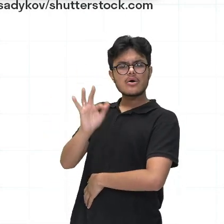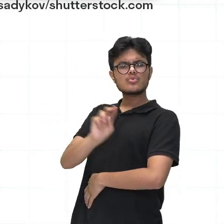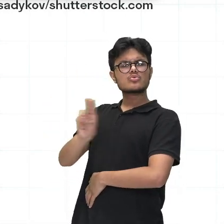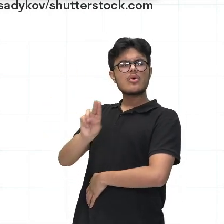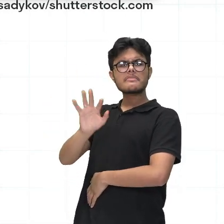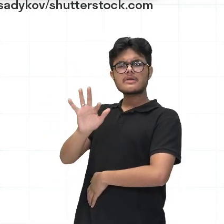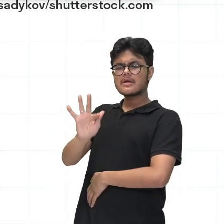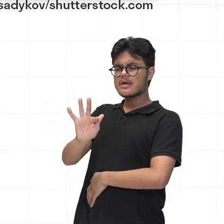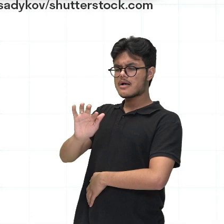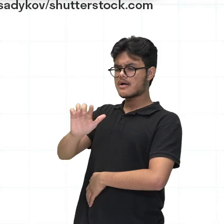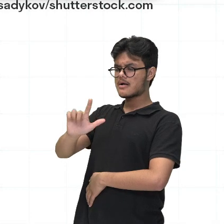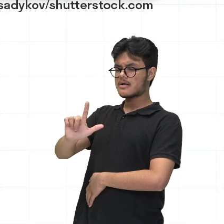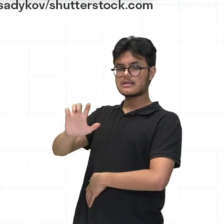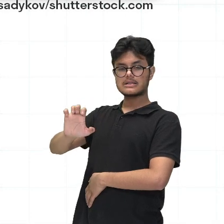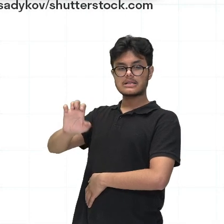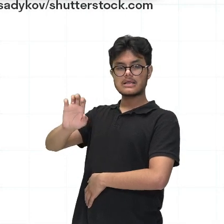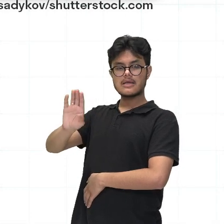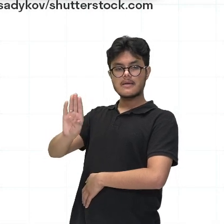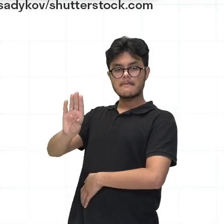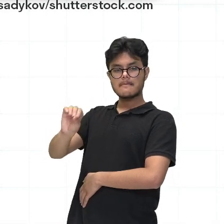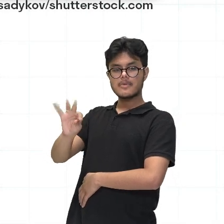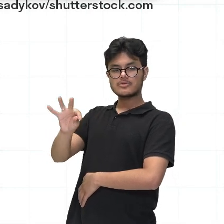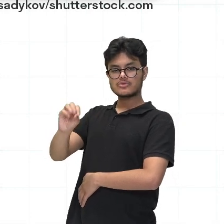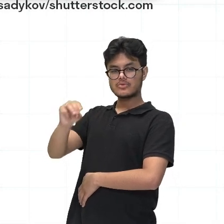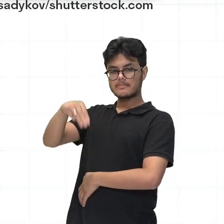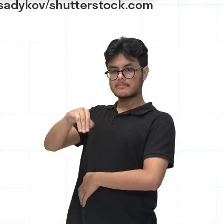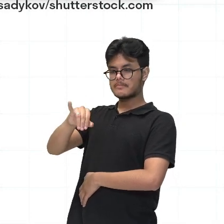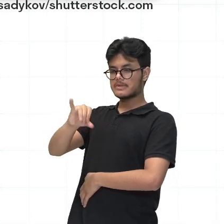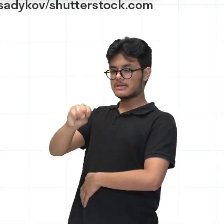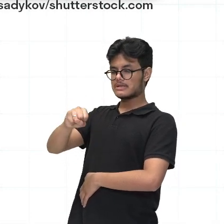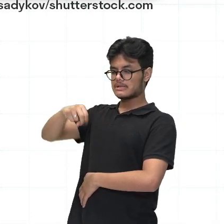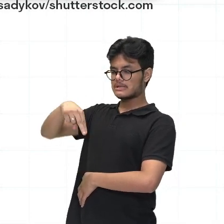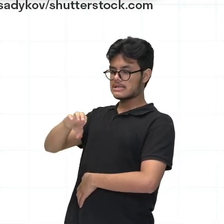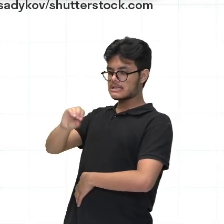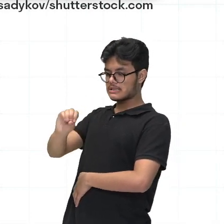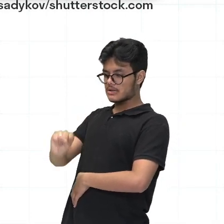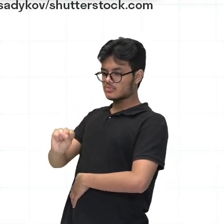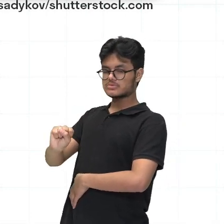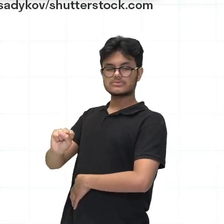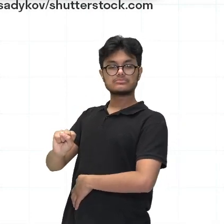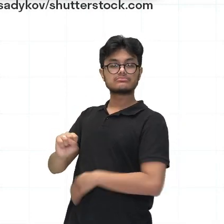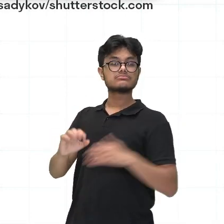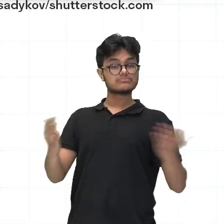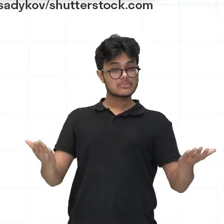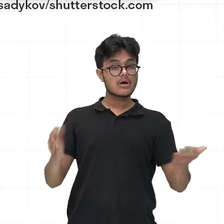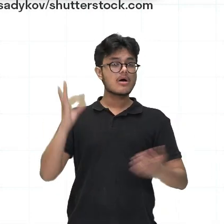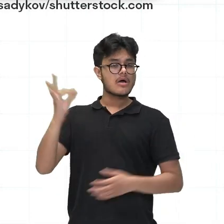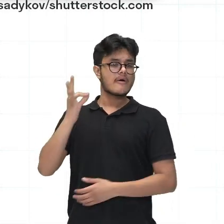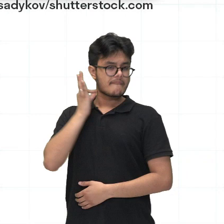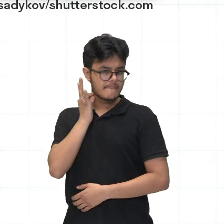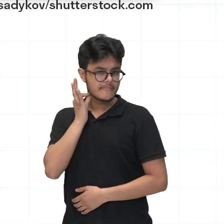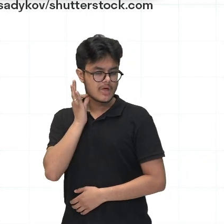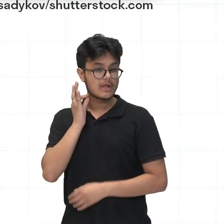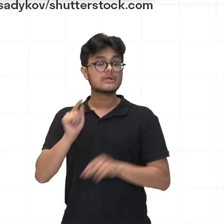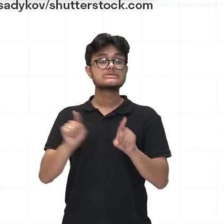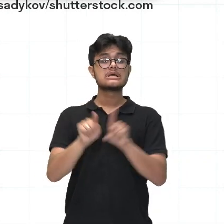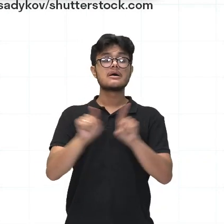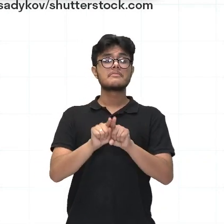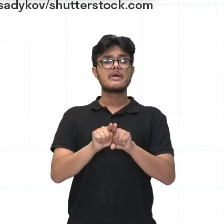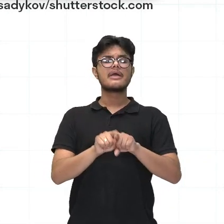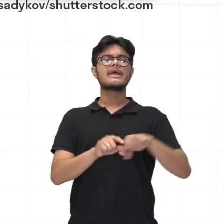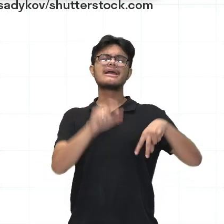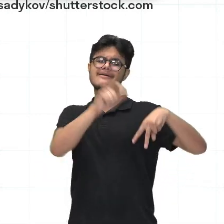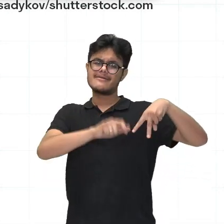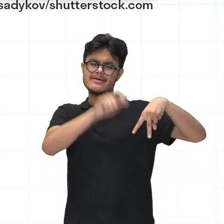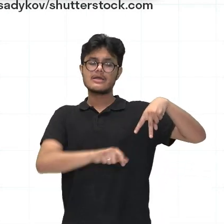da leishmaniose e da febre de flebotomínio. E o que é importante a gente falar